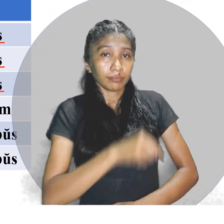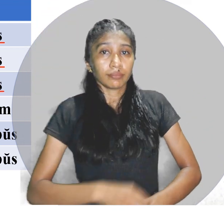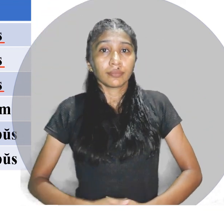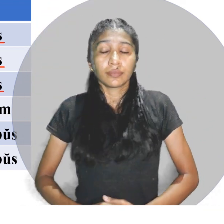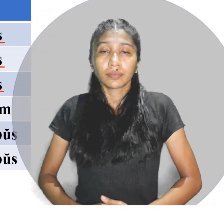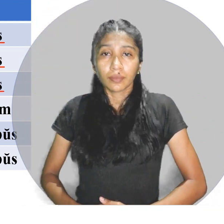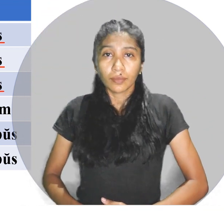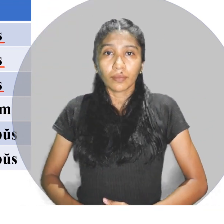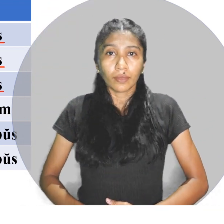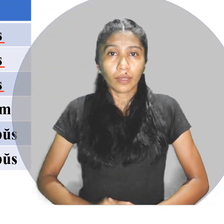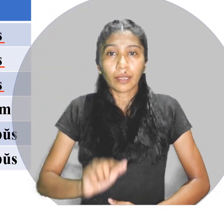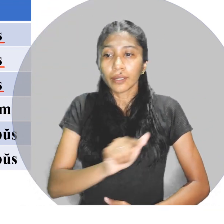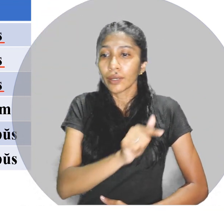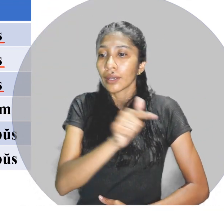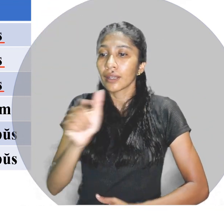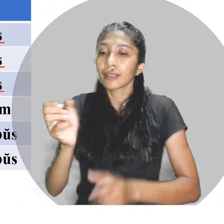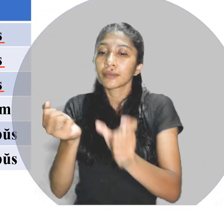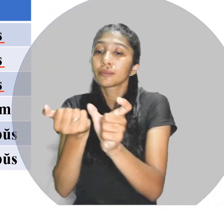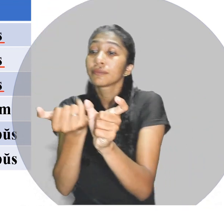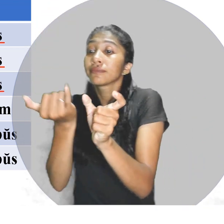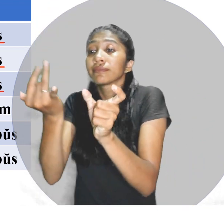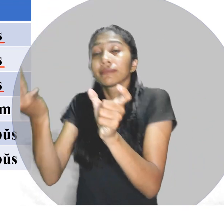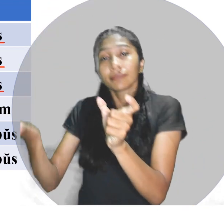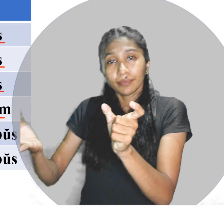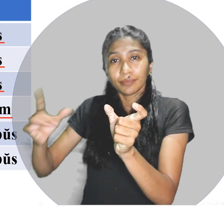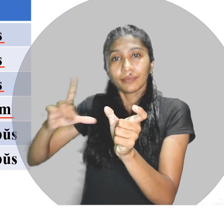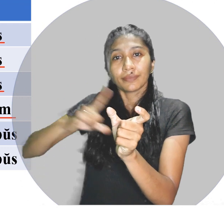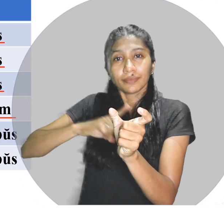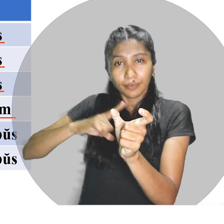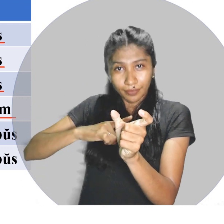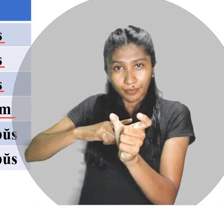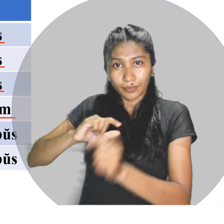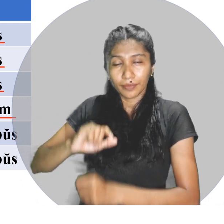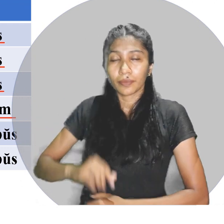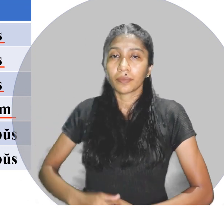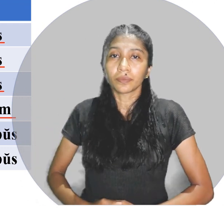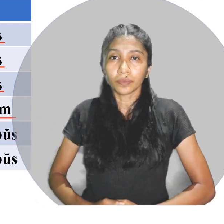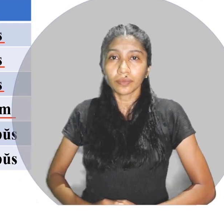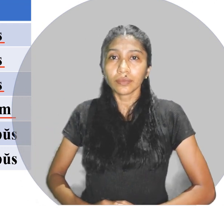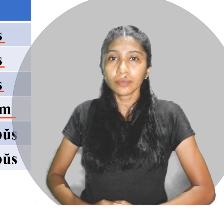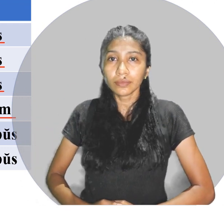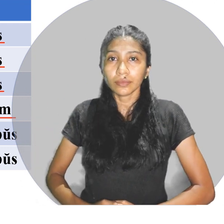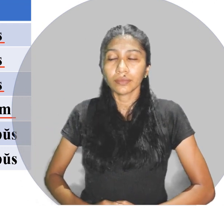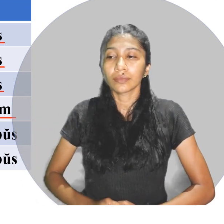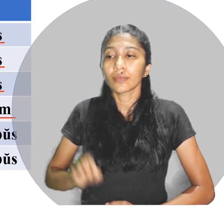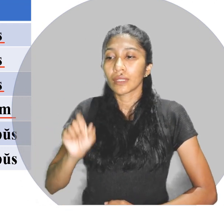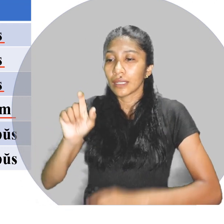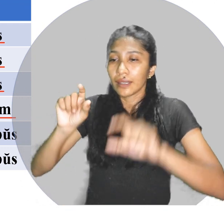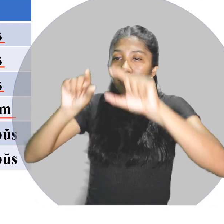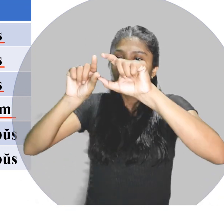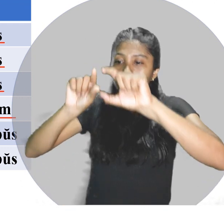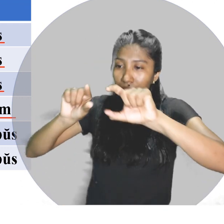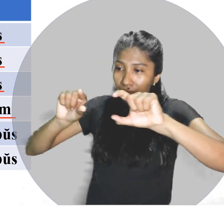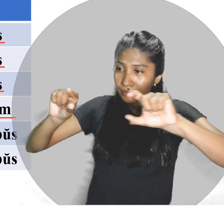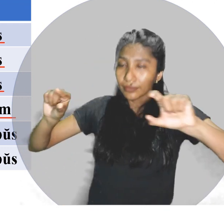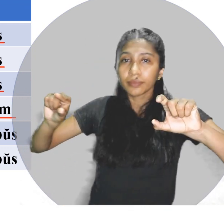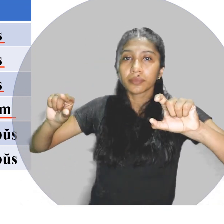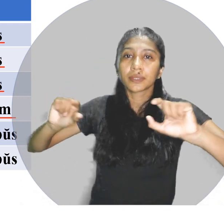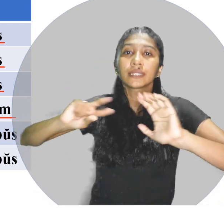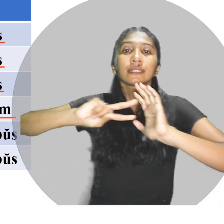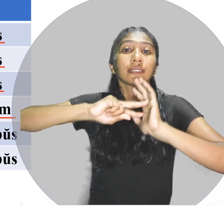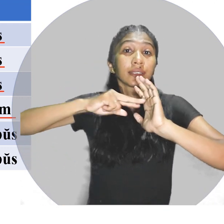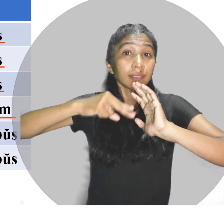restritivo. Passando para o plural, teremos regum. Aurea domus regum,